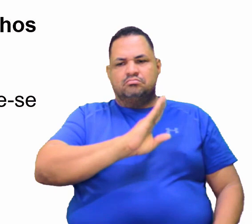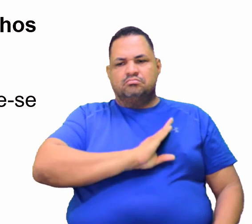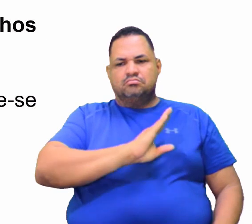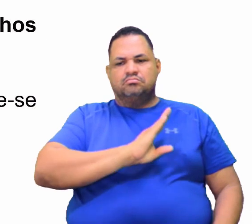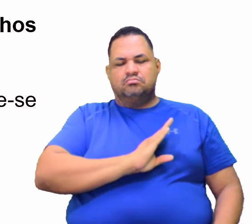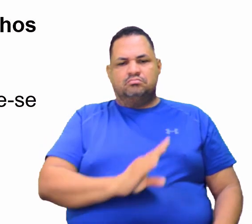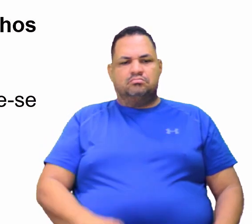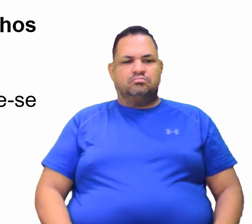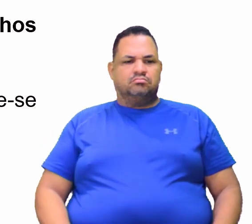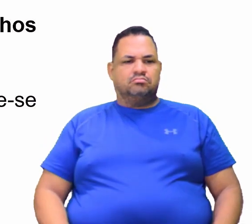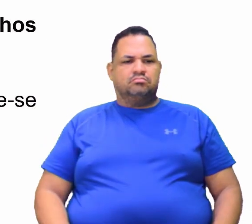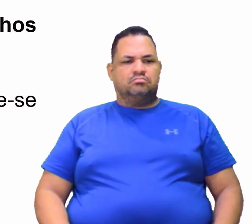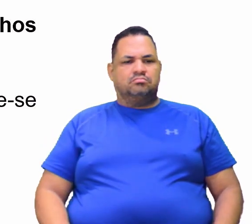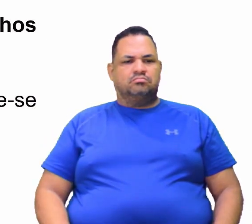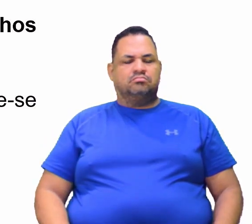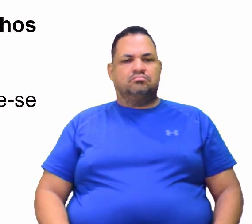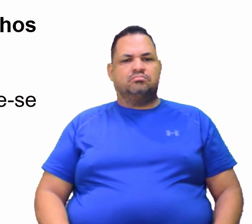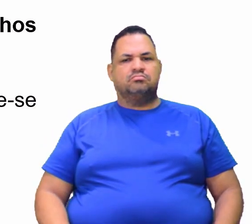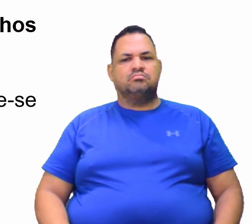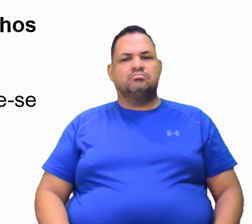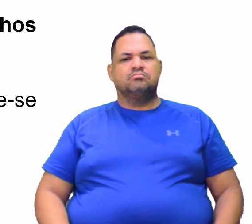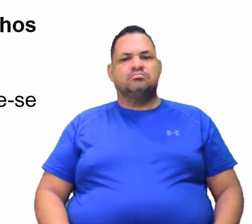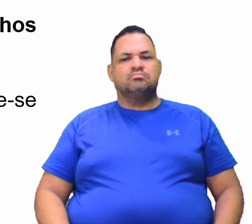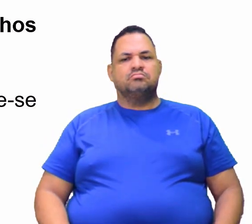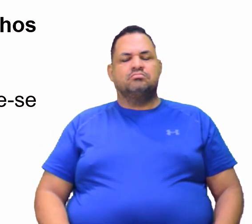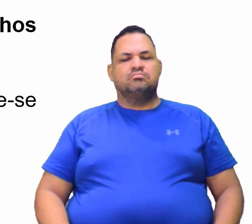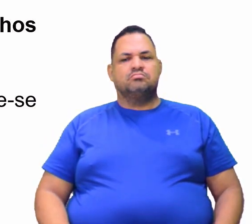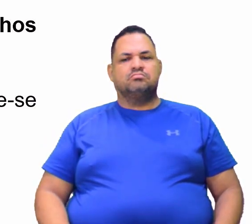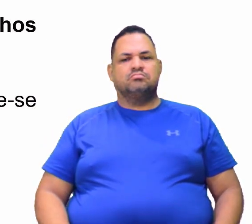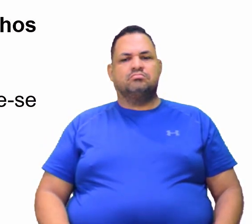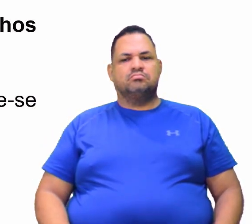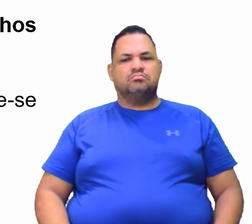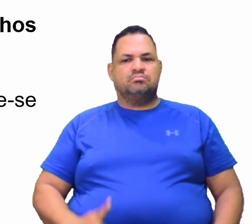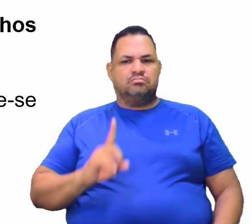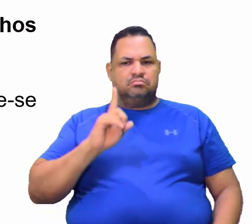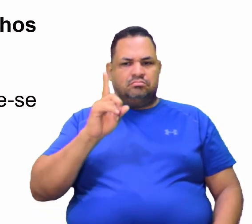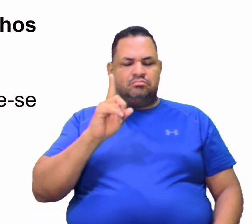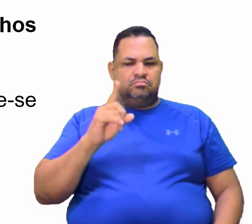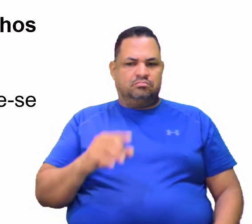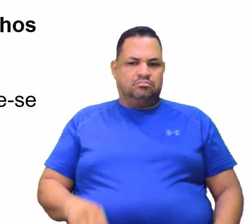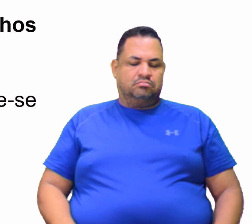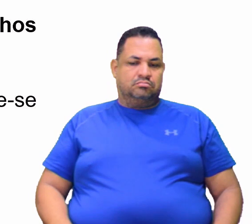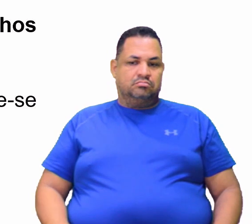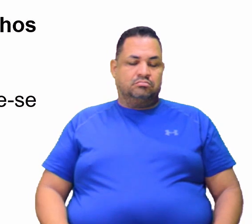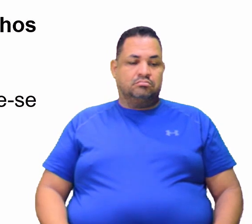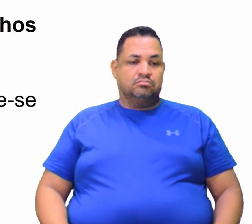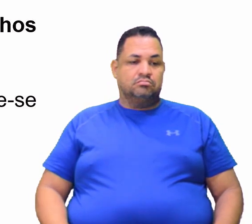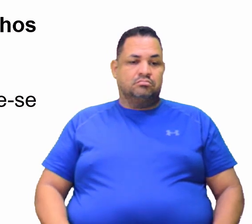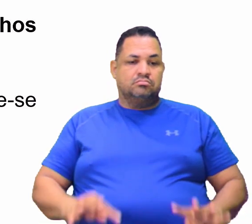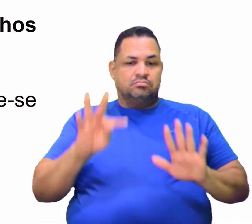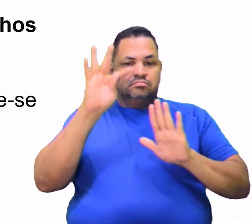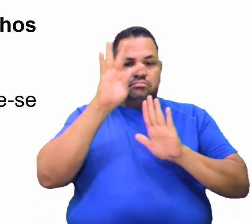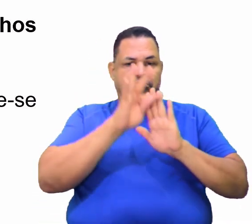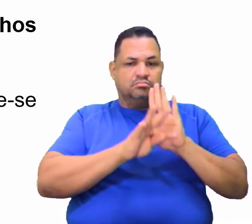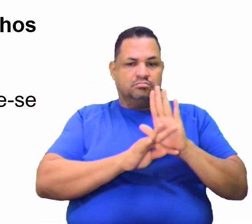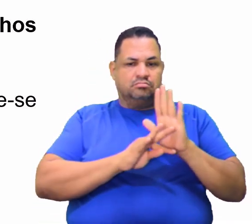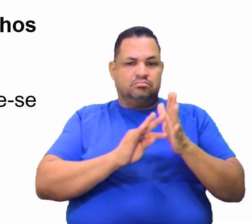portas do coração. Então aqui, né, uma bela mensagem reflexiva. E esse texto é